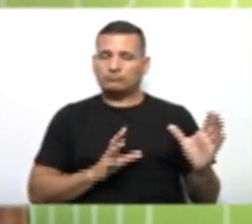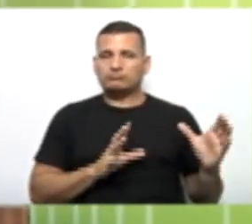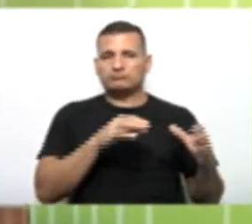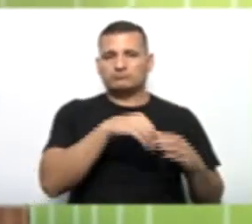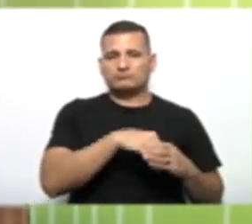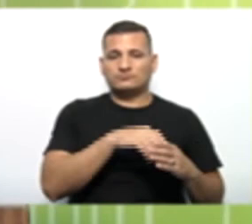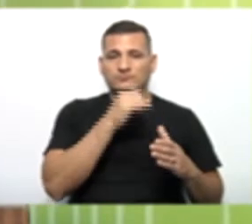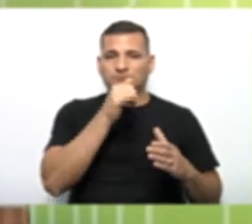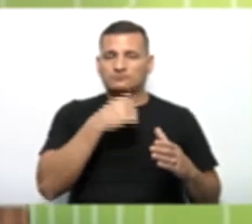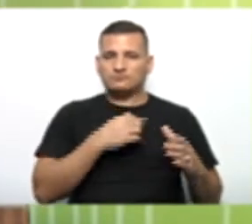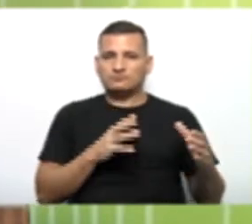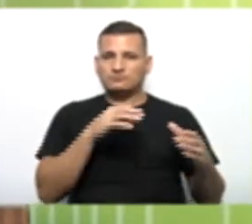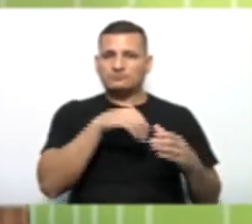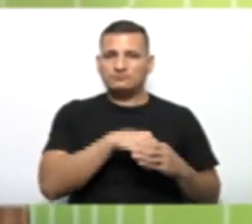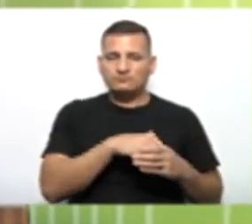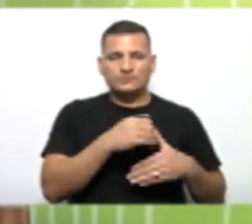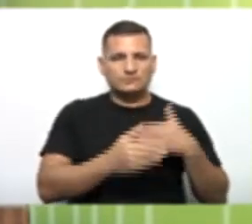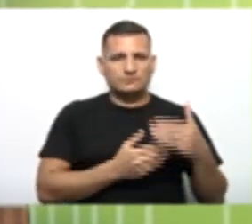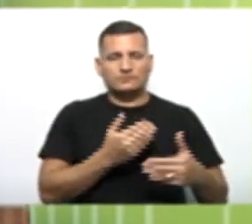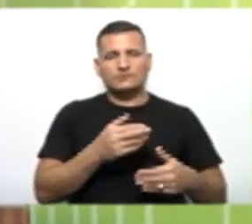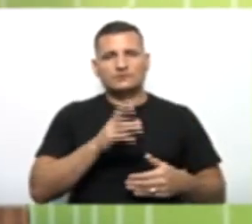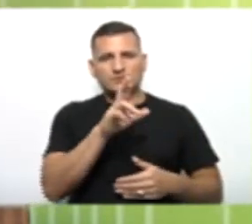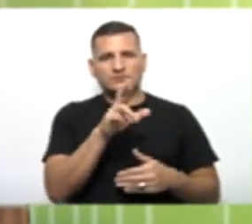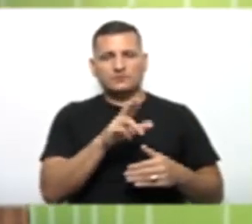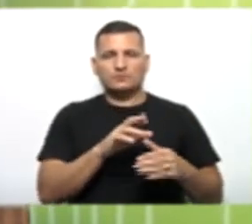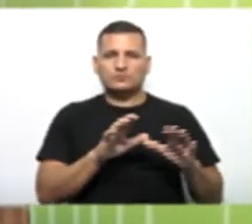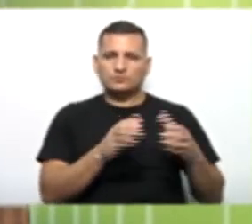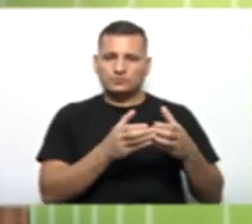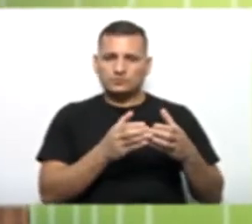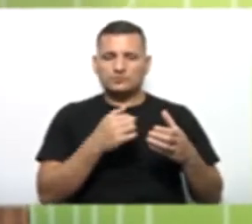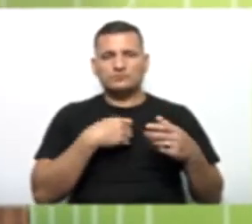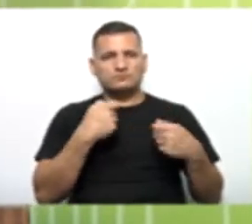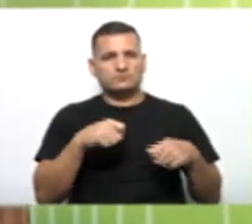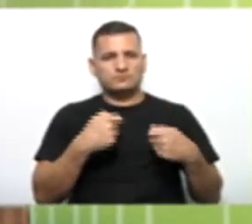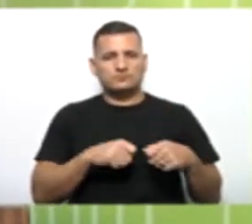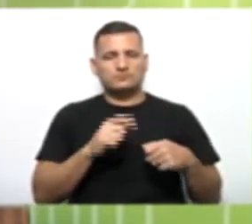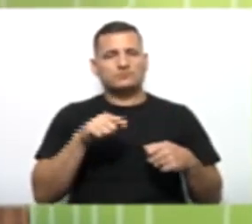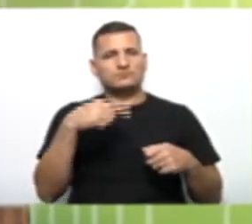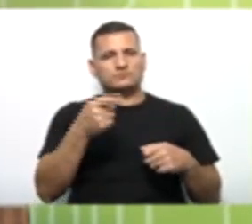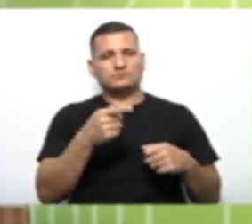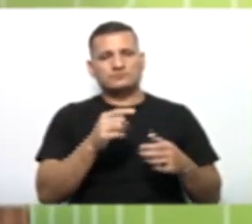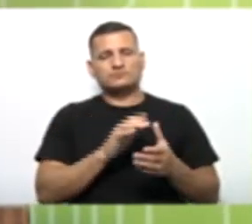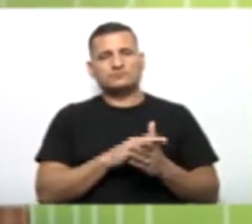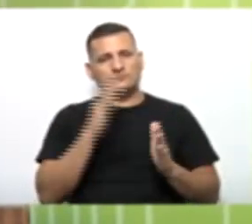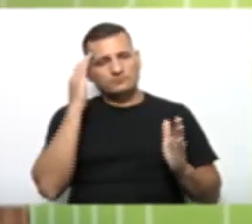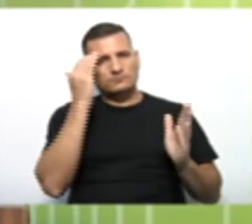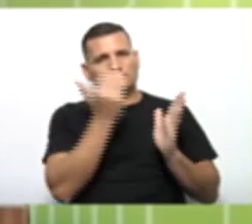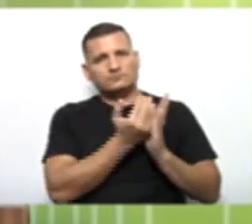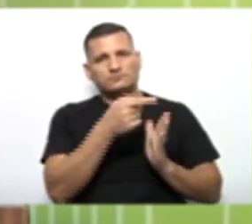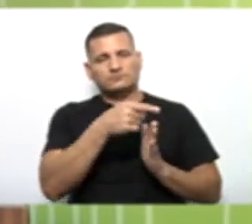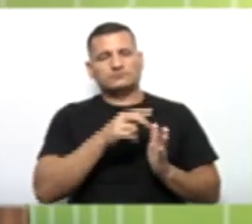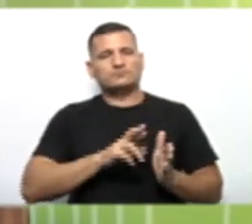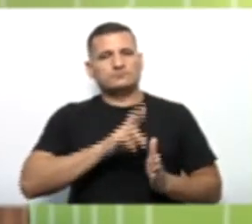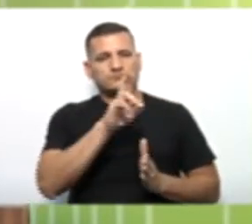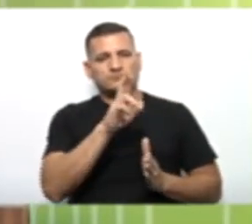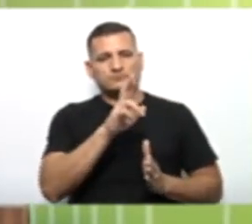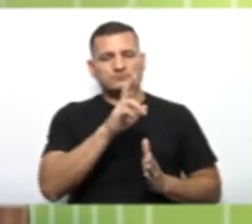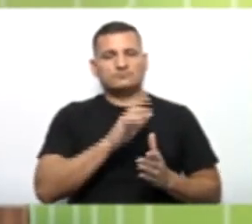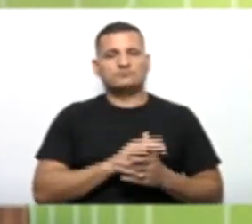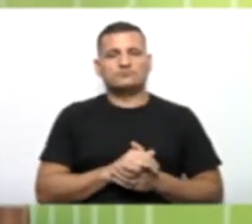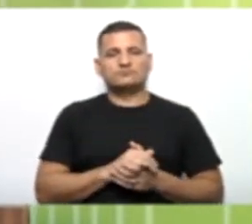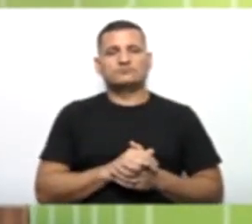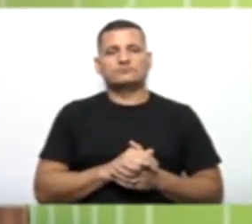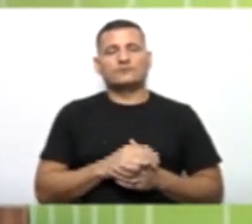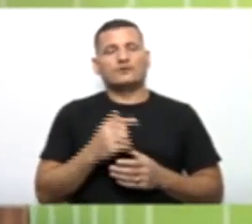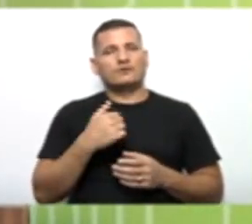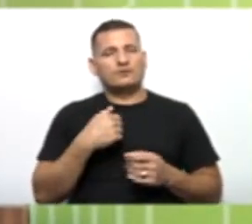parte se eu fiz parte de um processo de decisão coletiva eu preciso depois evidentemente seguir essas decisões coletivas para